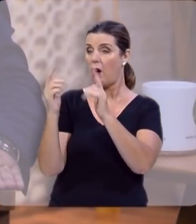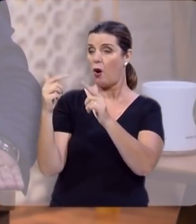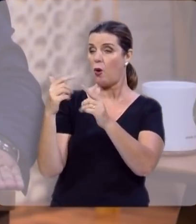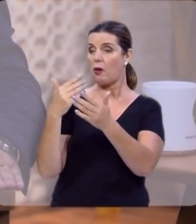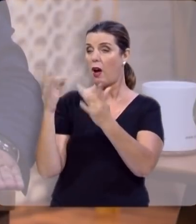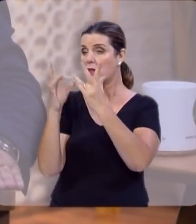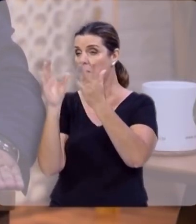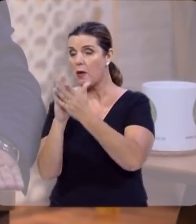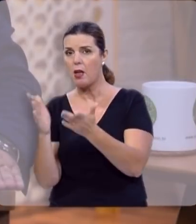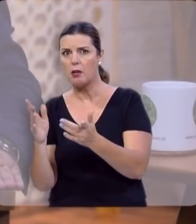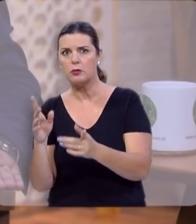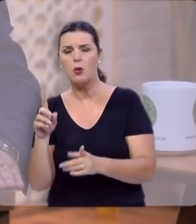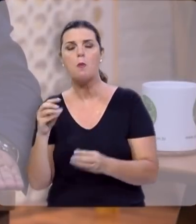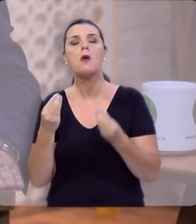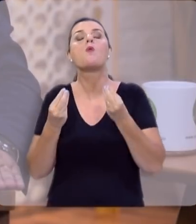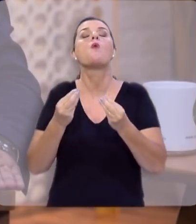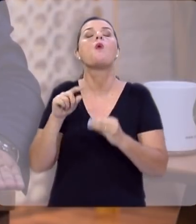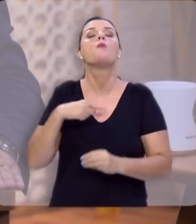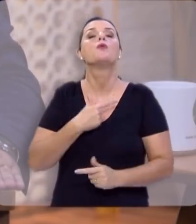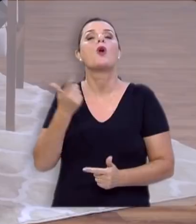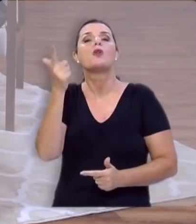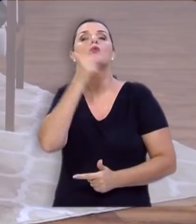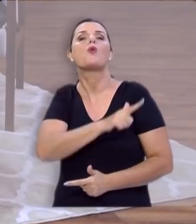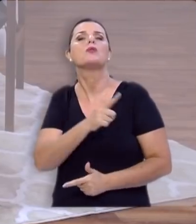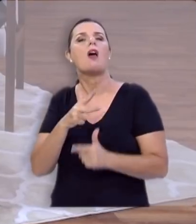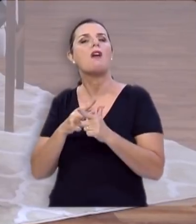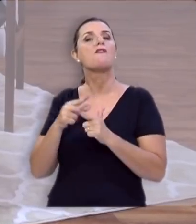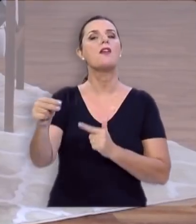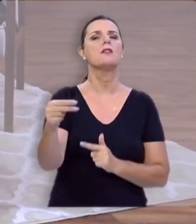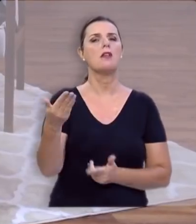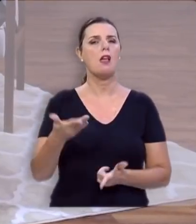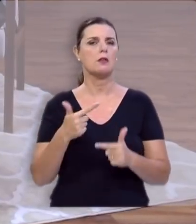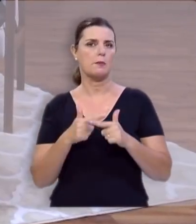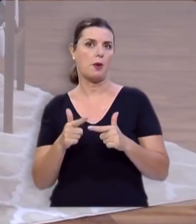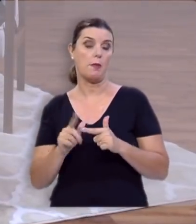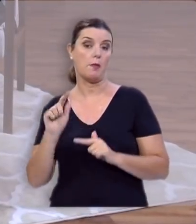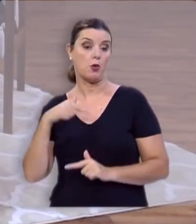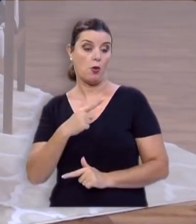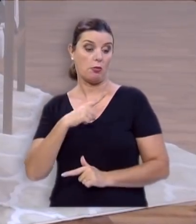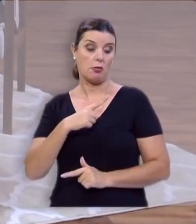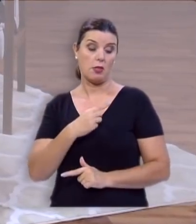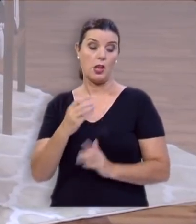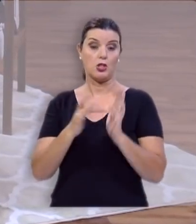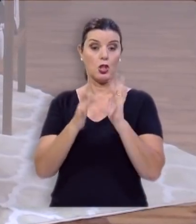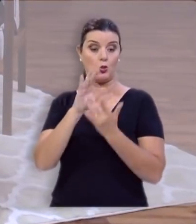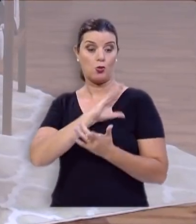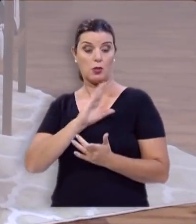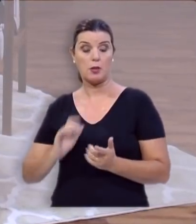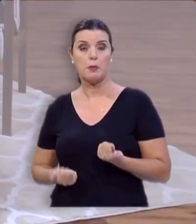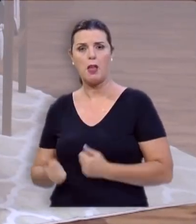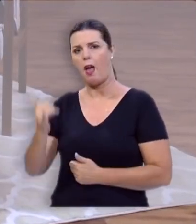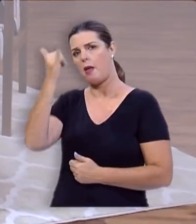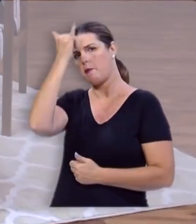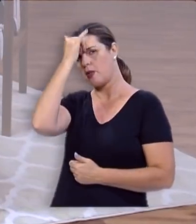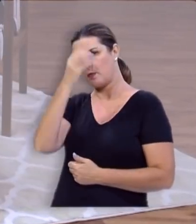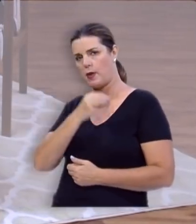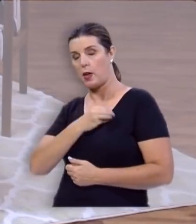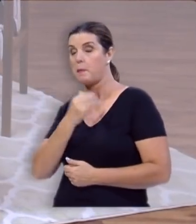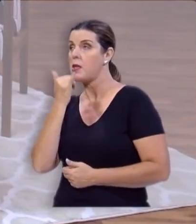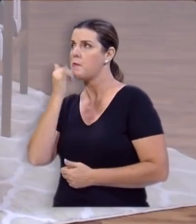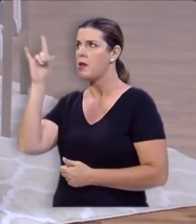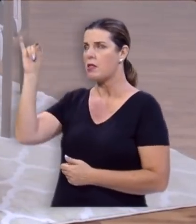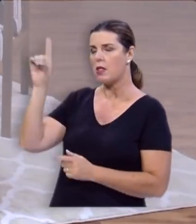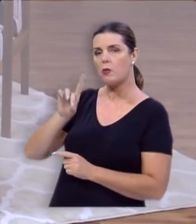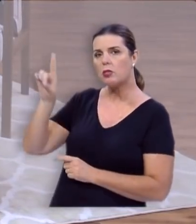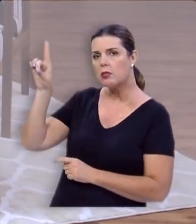como nós vamos reagir diante desta crise. E se nós temos Cristo, nós vamos ter que nos arrepender de nossos pecados, pedir